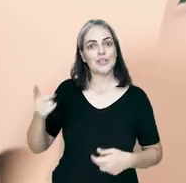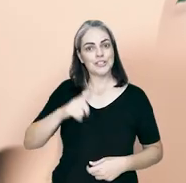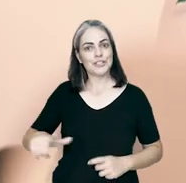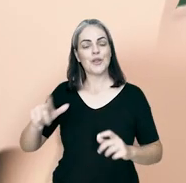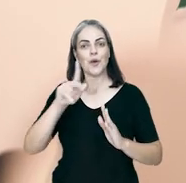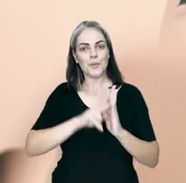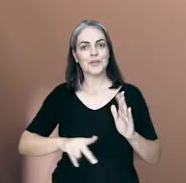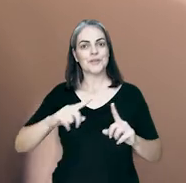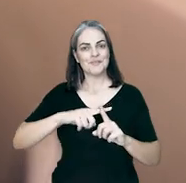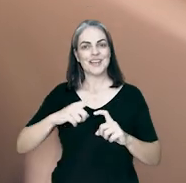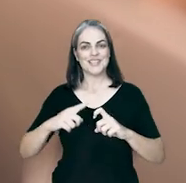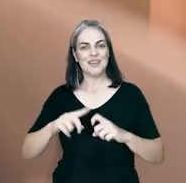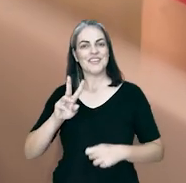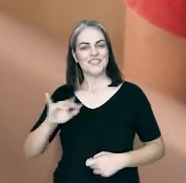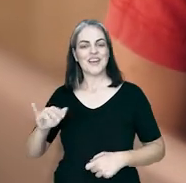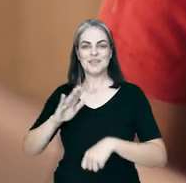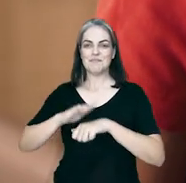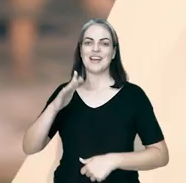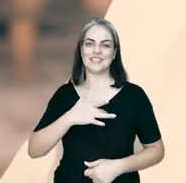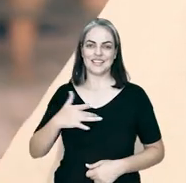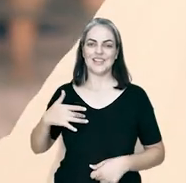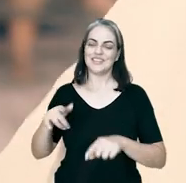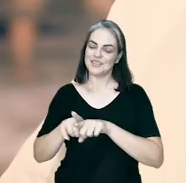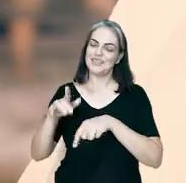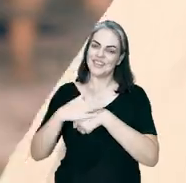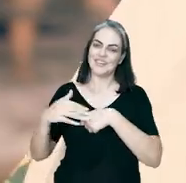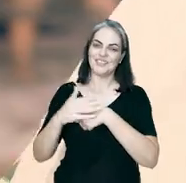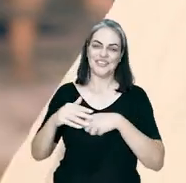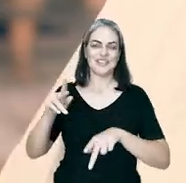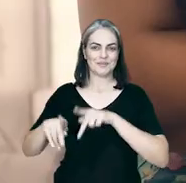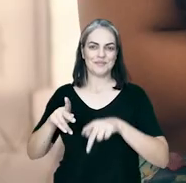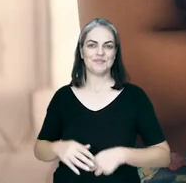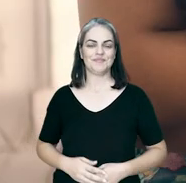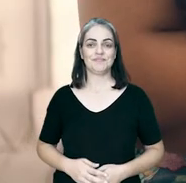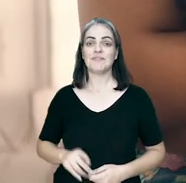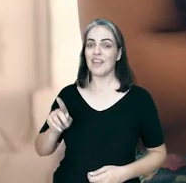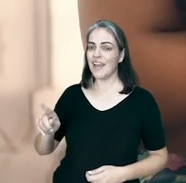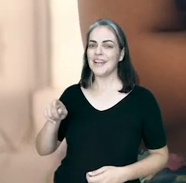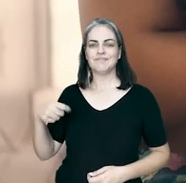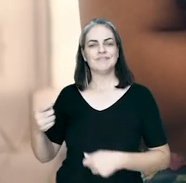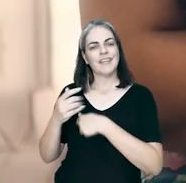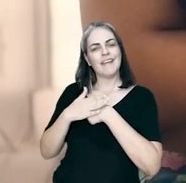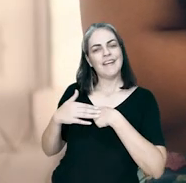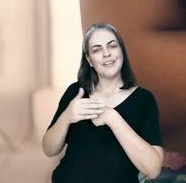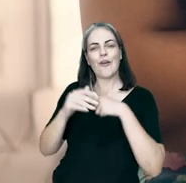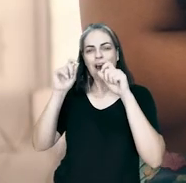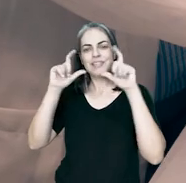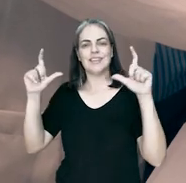do Mais Médico vai disponibilizar não só saúde, mas afeto para toda a população. Muito carinhosa, muito